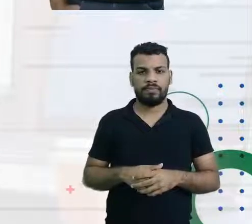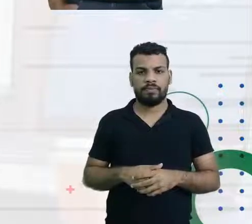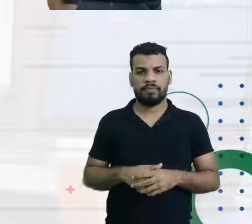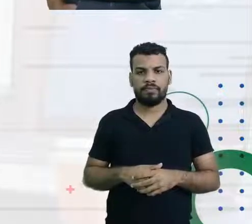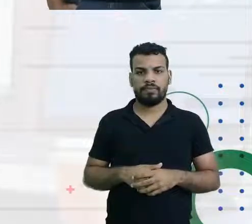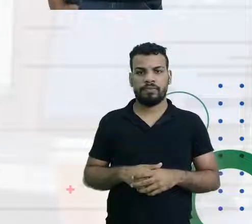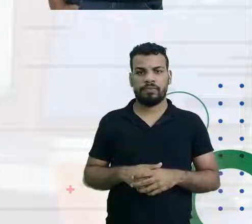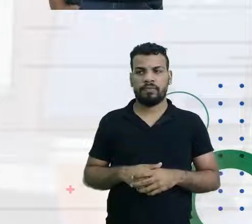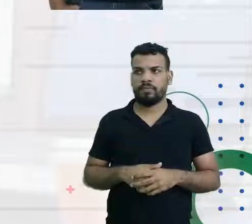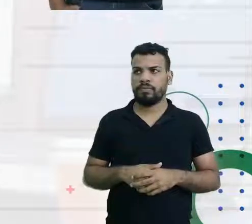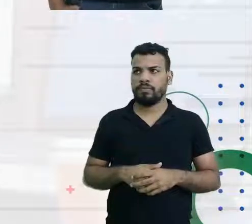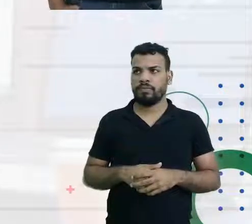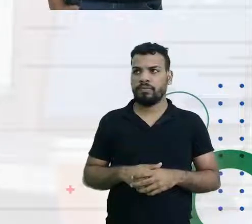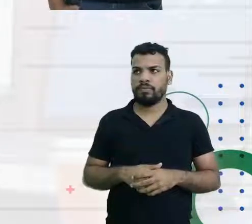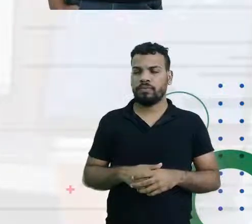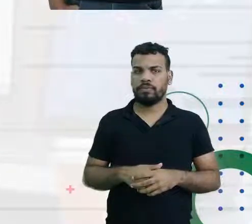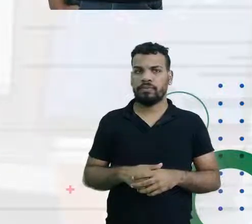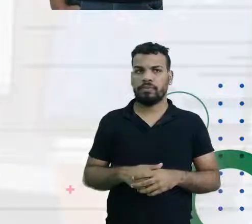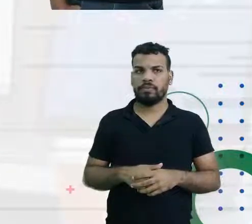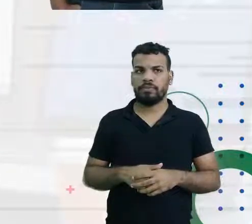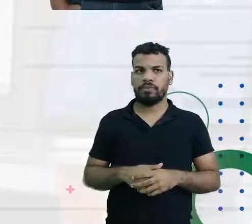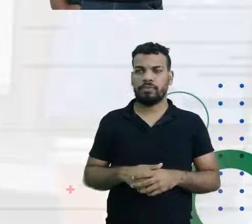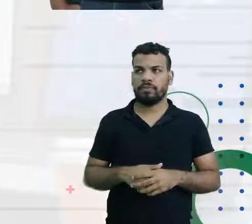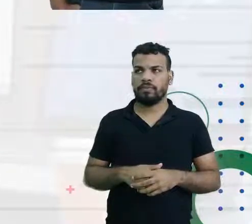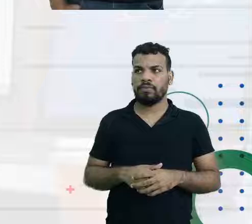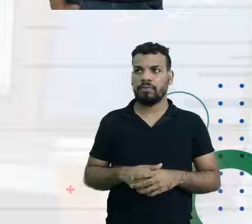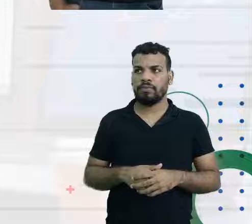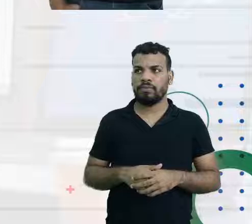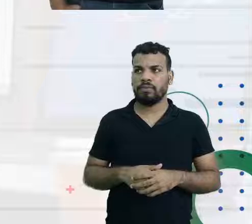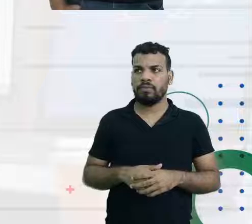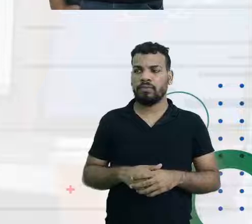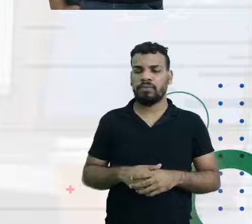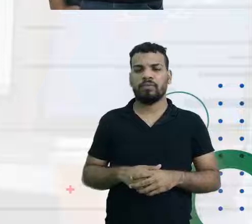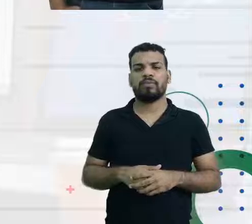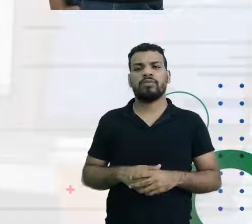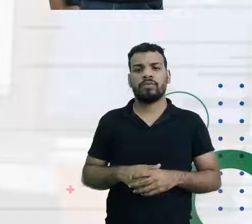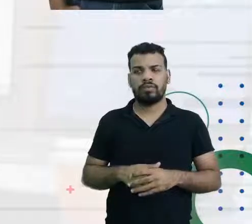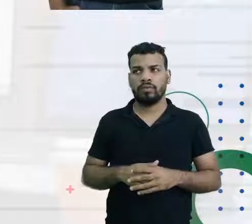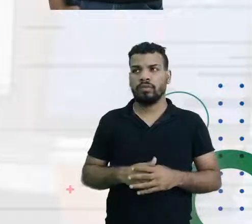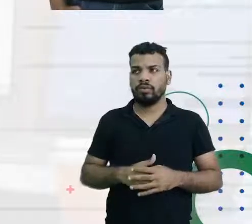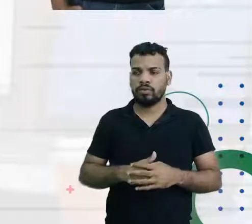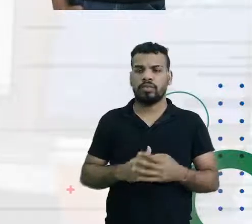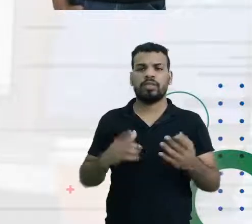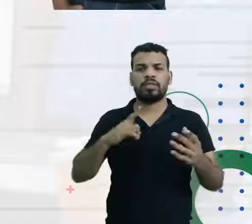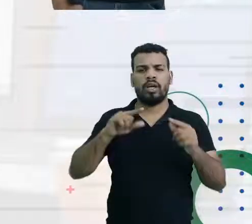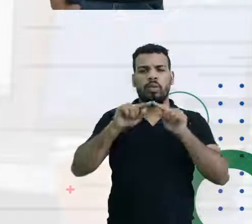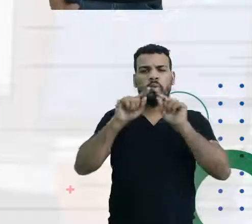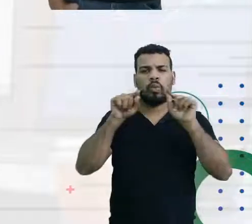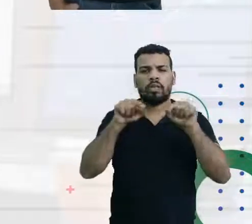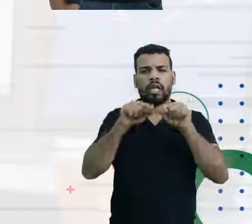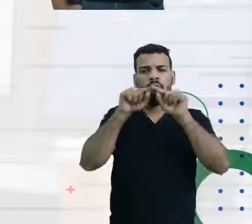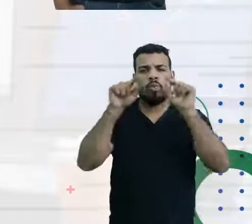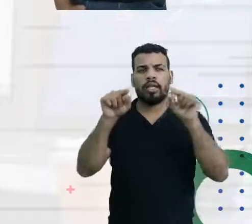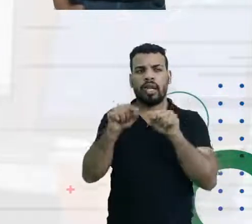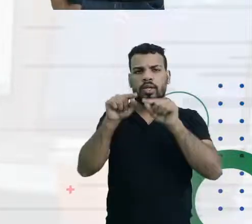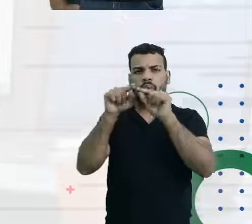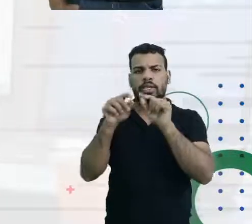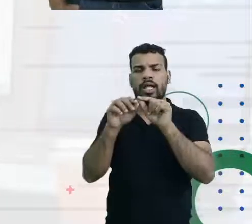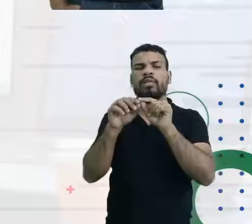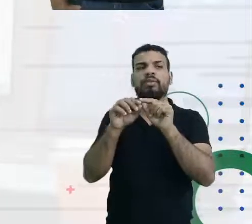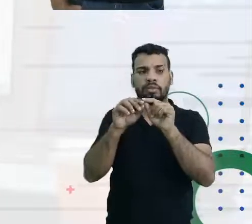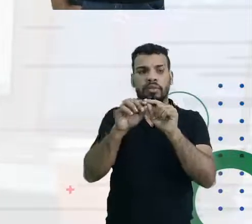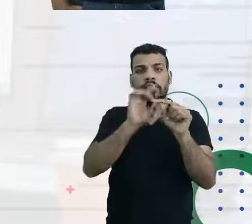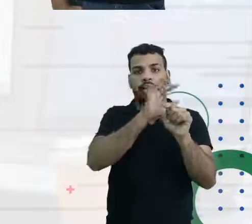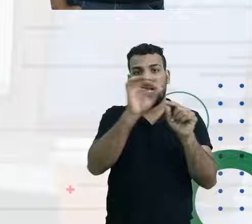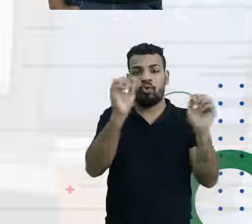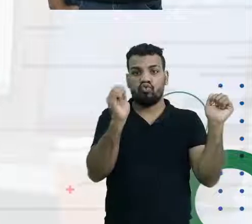Sombras. Tal qual o pixel art é desenhado quadrado por quadrado, quadrado por quadrado, pacientemente,